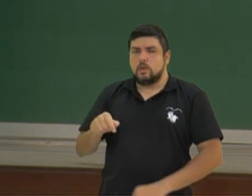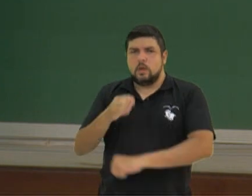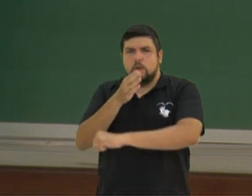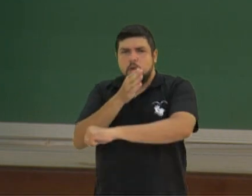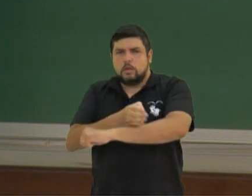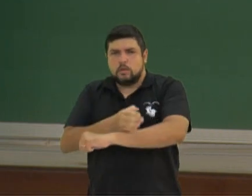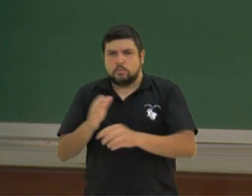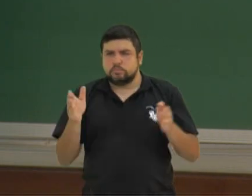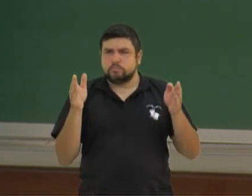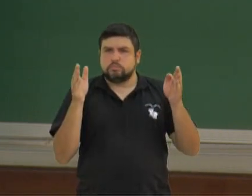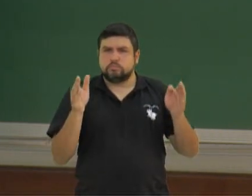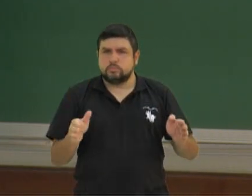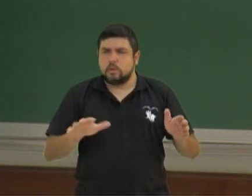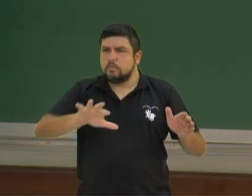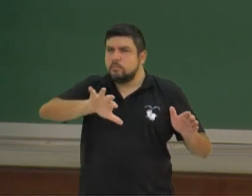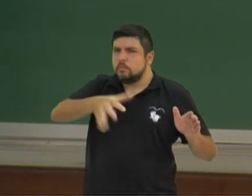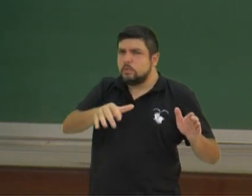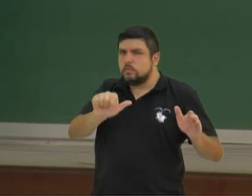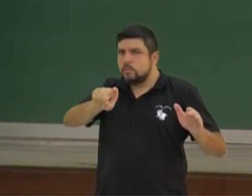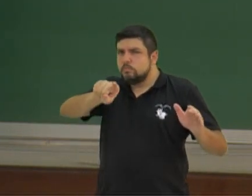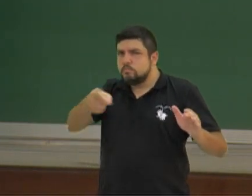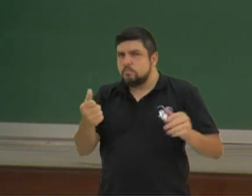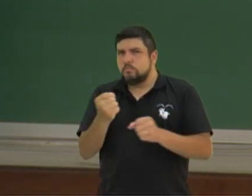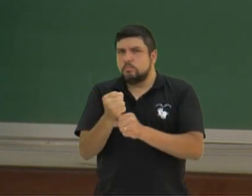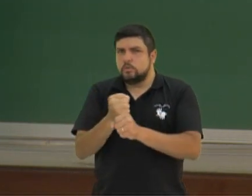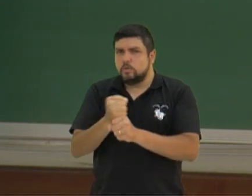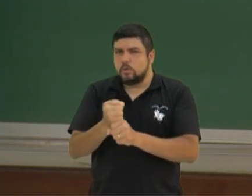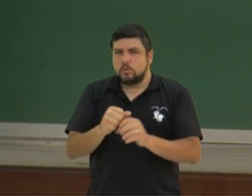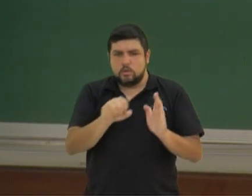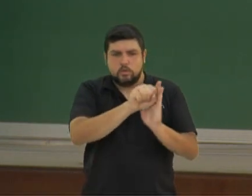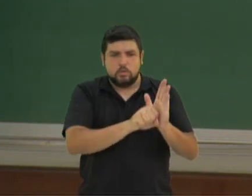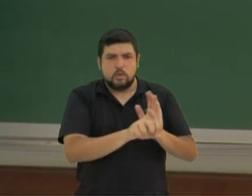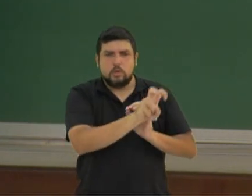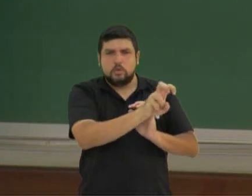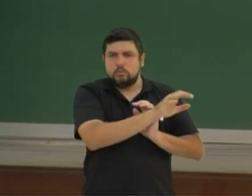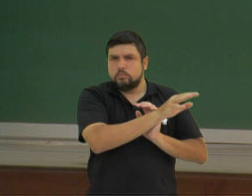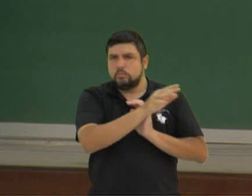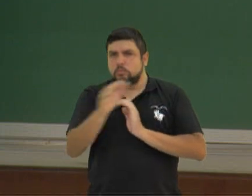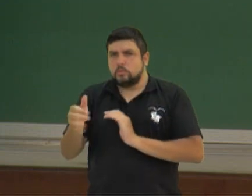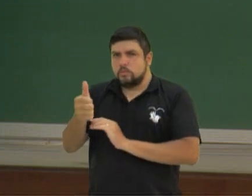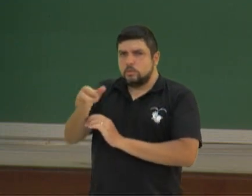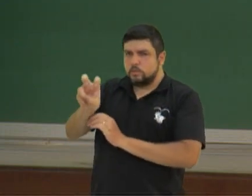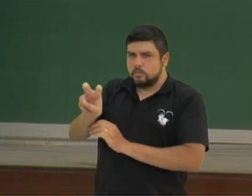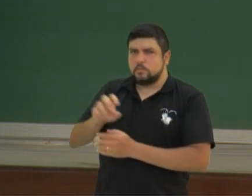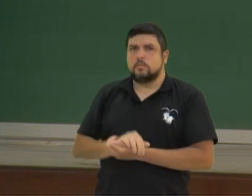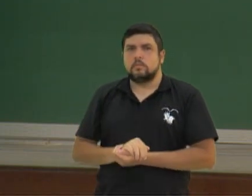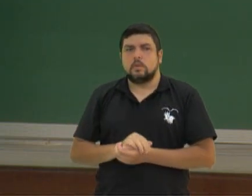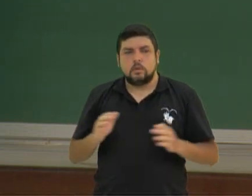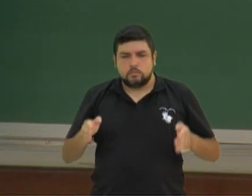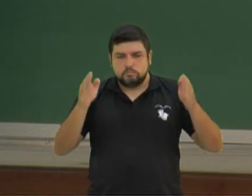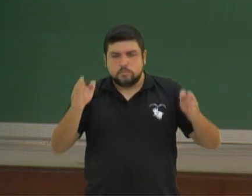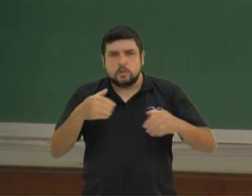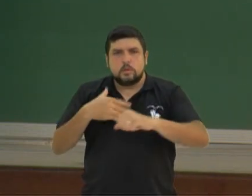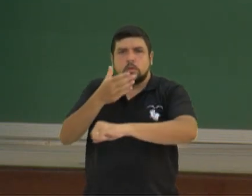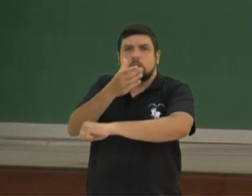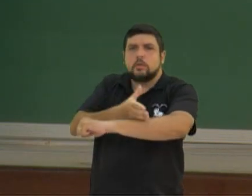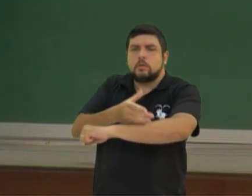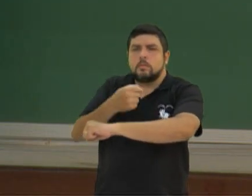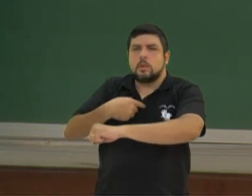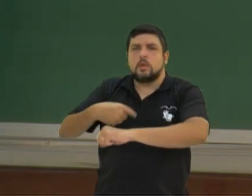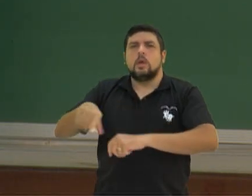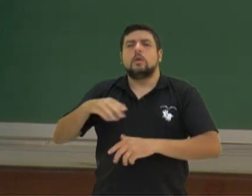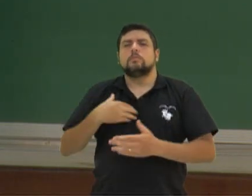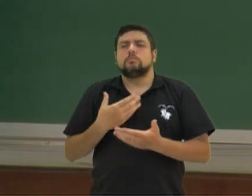cerca de 1000 anos. Ela vai ali do século V até o século XV. E durante a Idade Média, né, a gente vai ver que